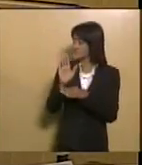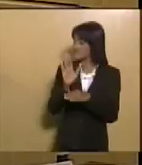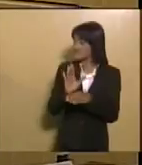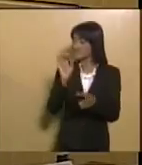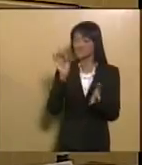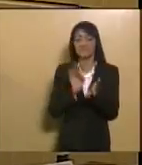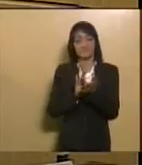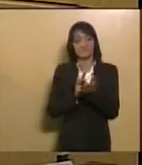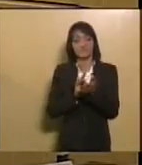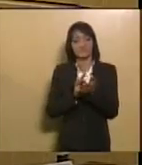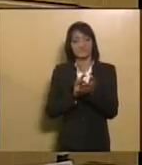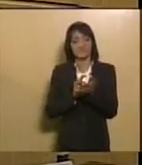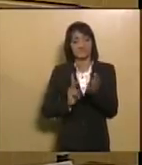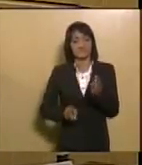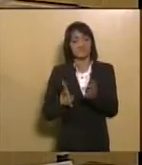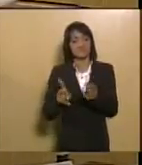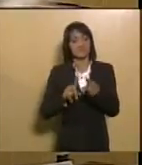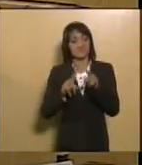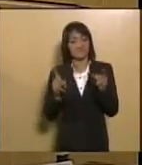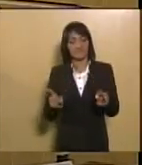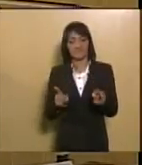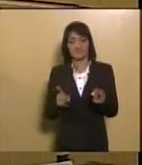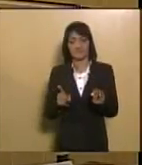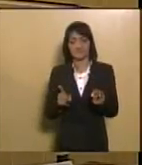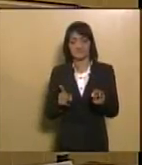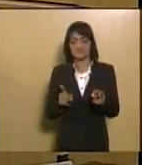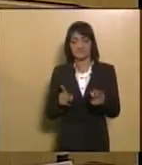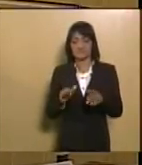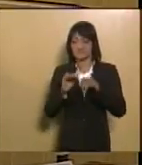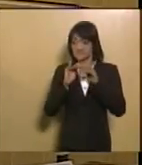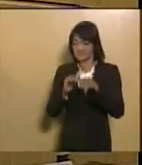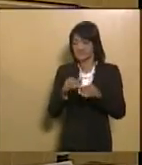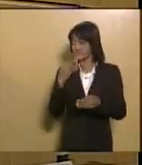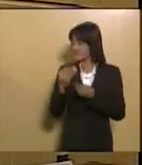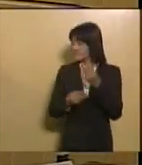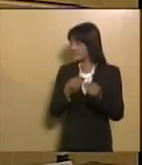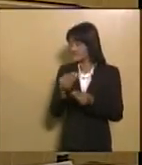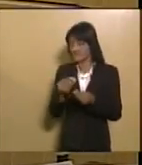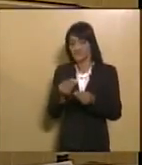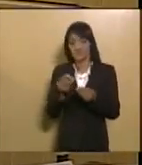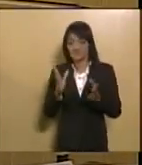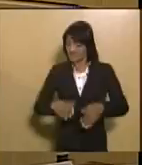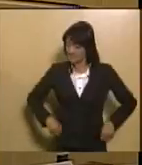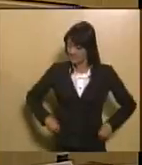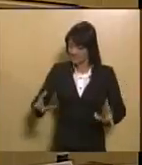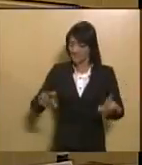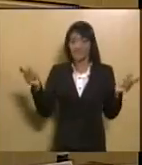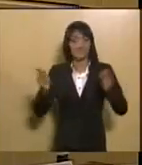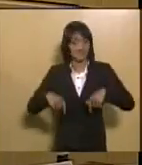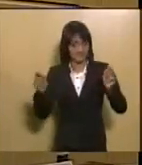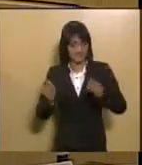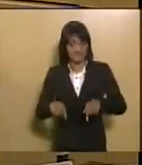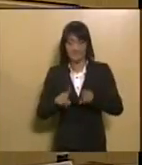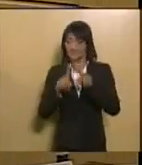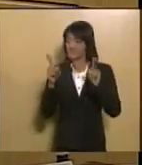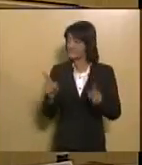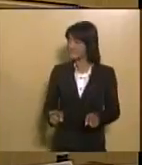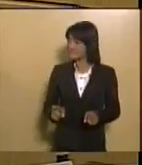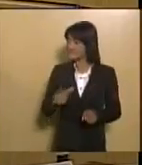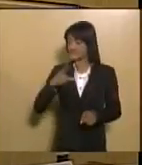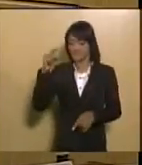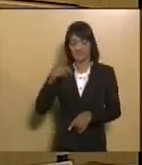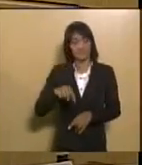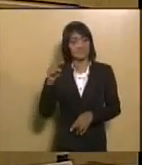realmente ande. Agora, dizer que o recurso diminuiu, não diminuiu. A despesa pode ter aumentado. E aí tem um quadro